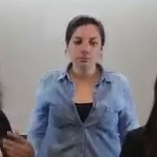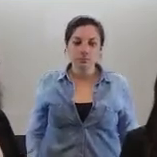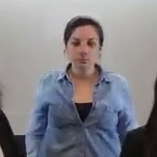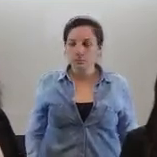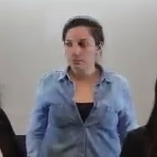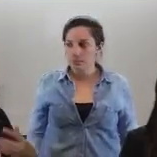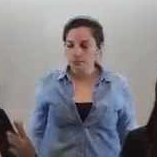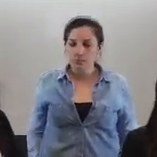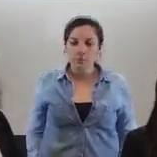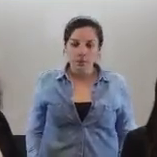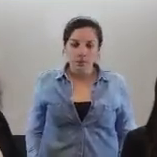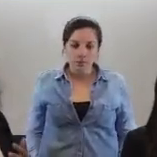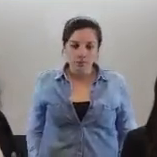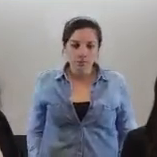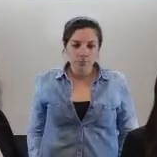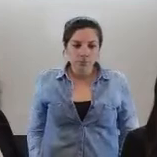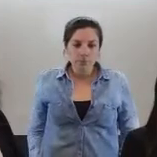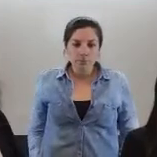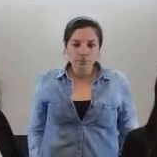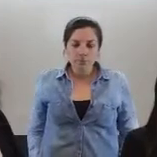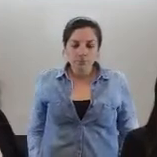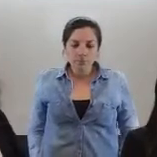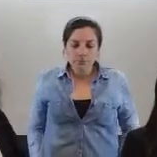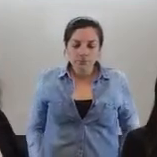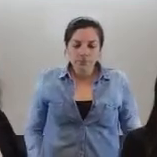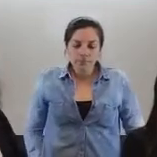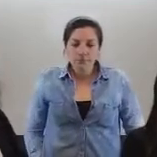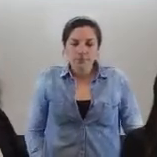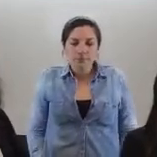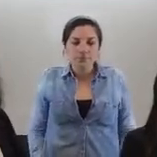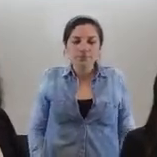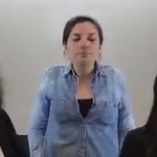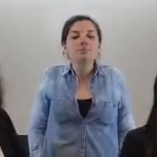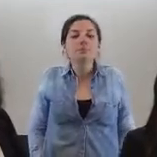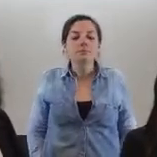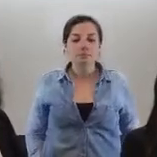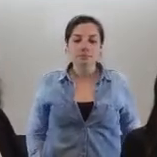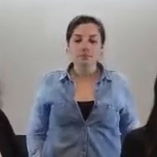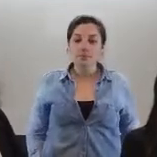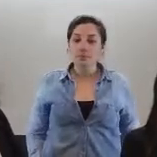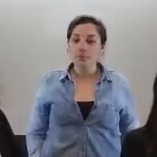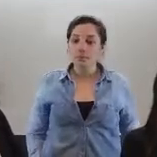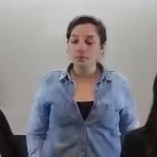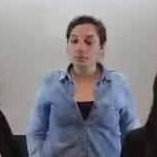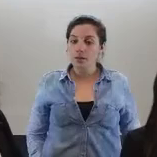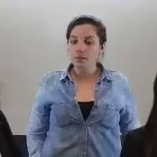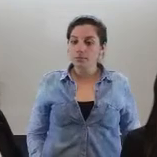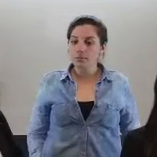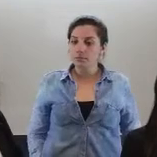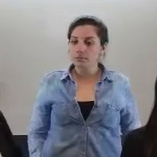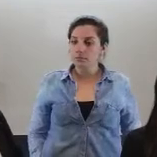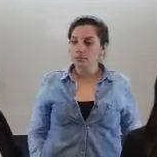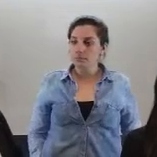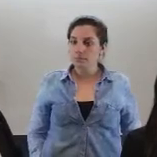pesquisar, não sabem o nome do livro, queria algum assunto, dá para fazer também. Você tem a opção de fazer também anotações no livro. E, em